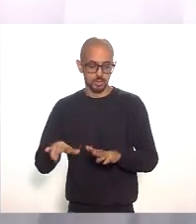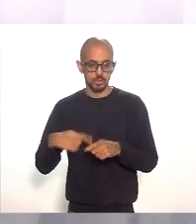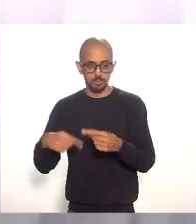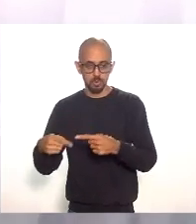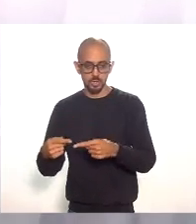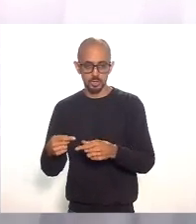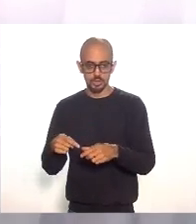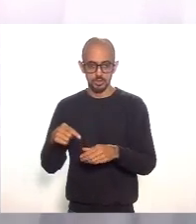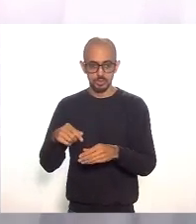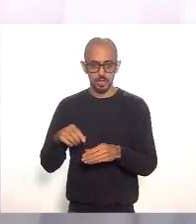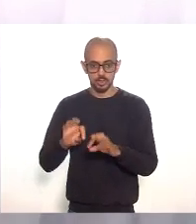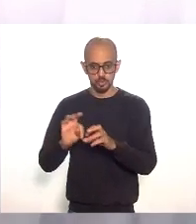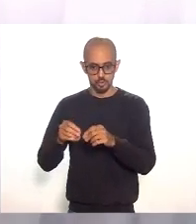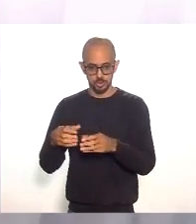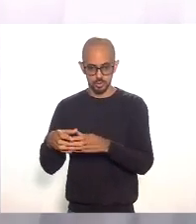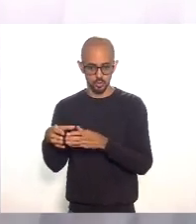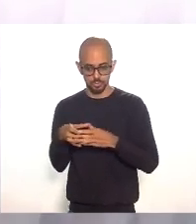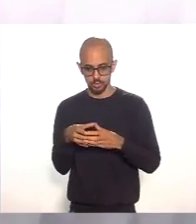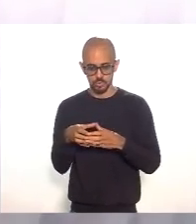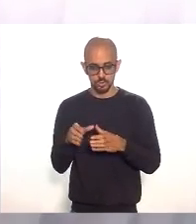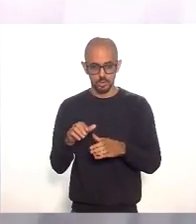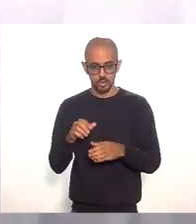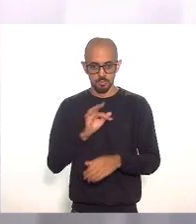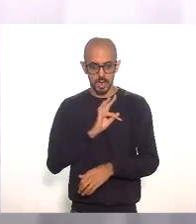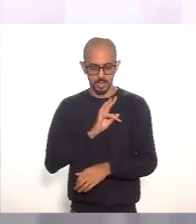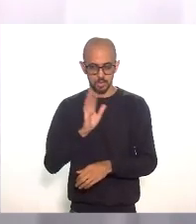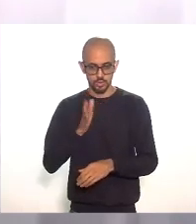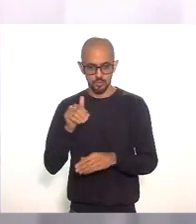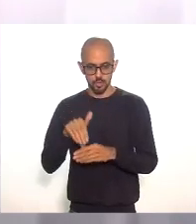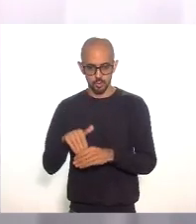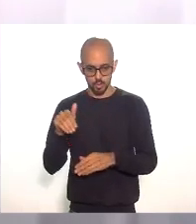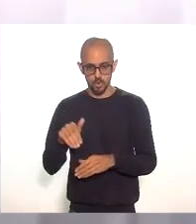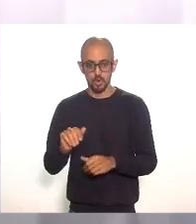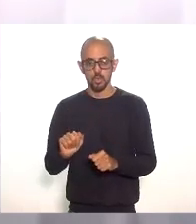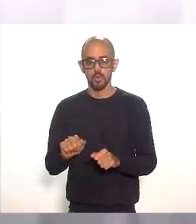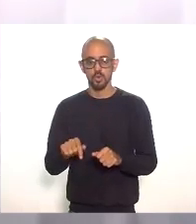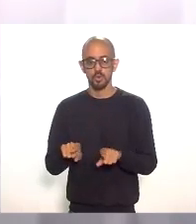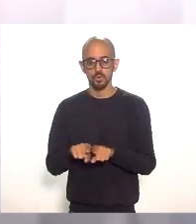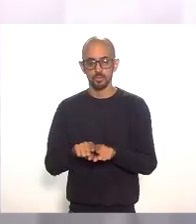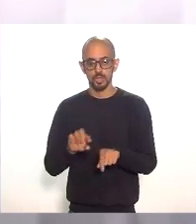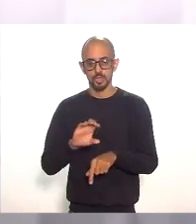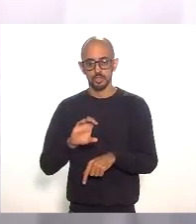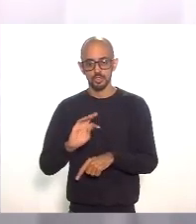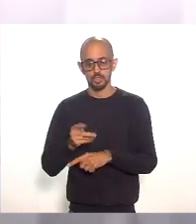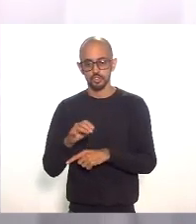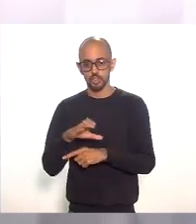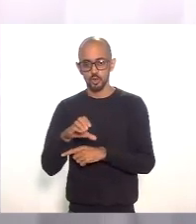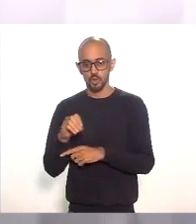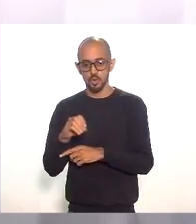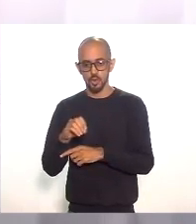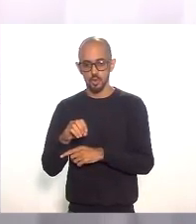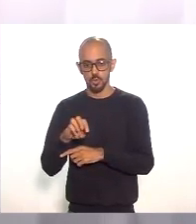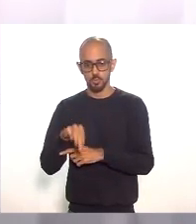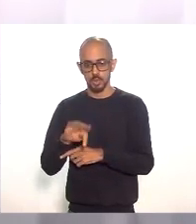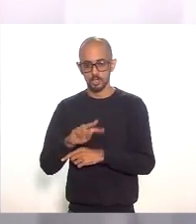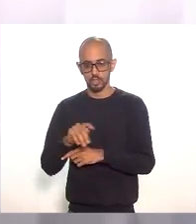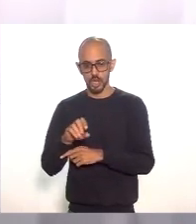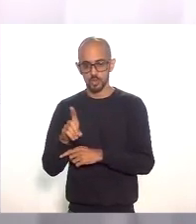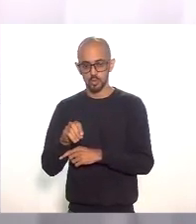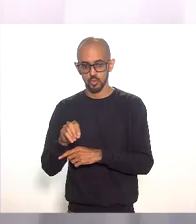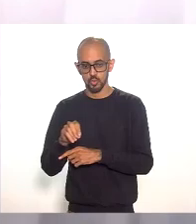da comissão. Deputada Marta Rocha já deu o voto. Deputado Chico Machado.